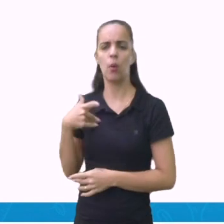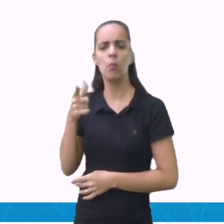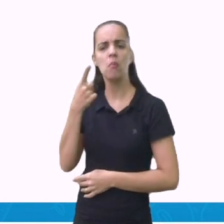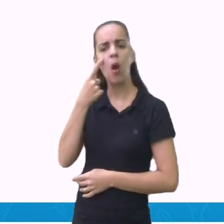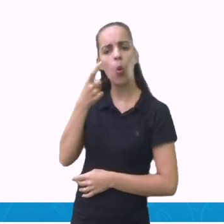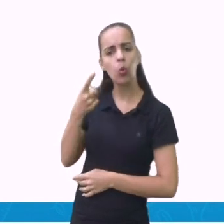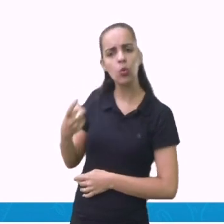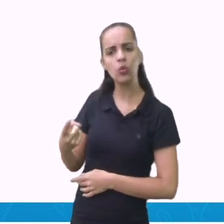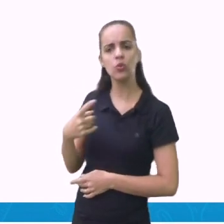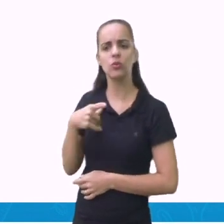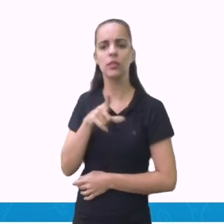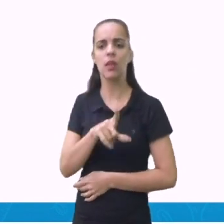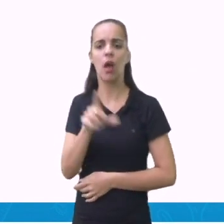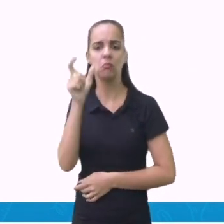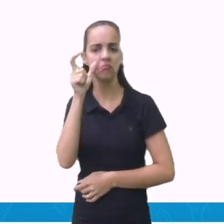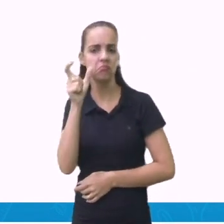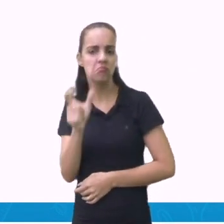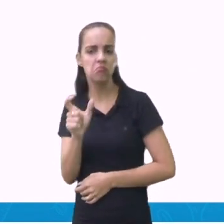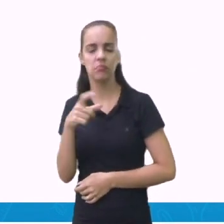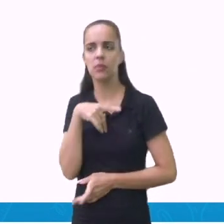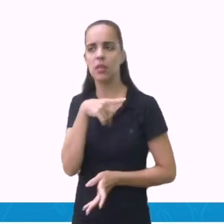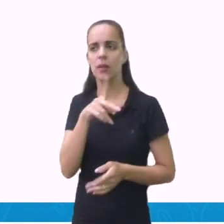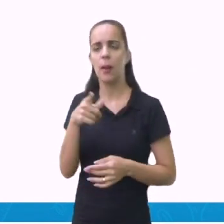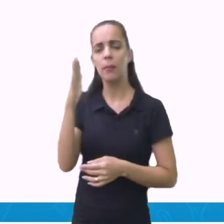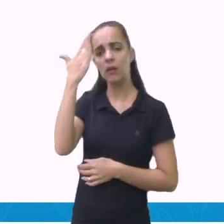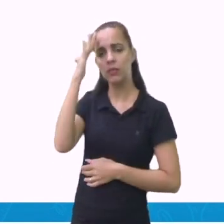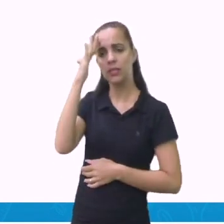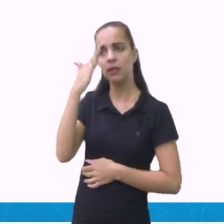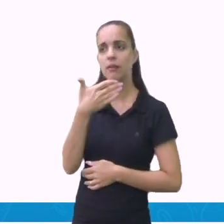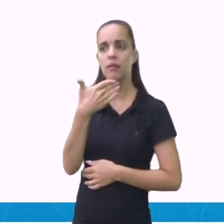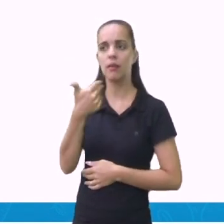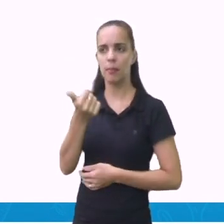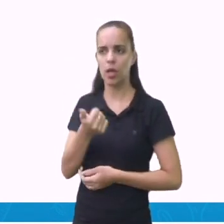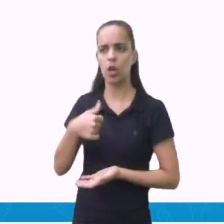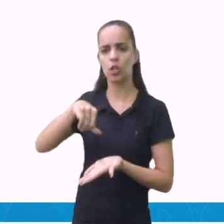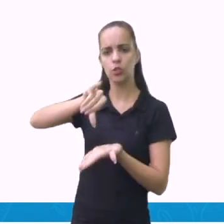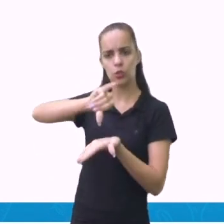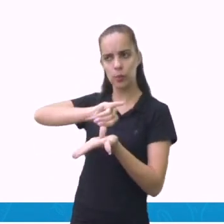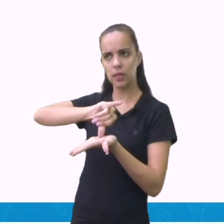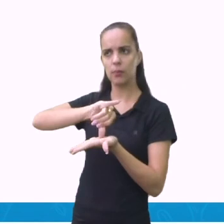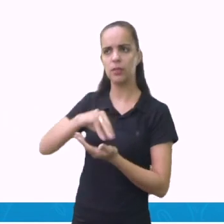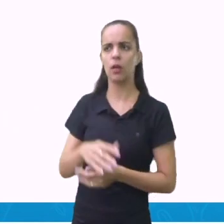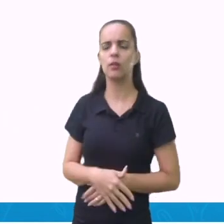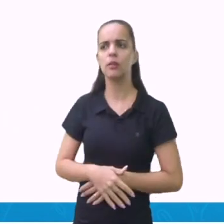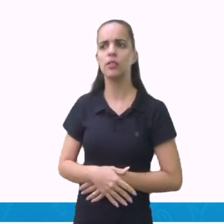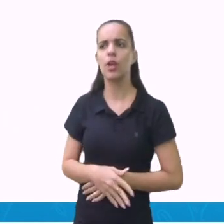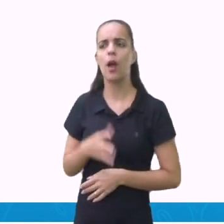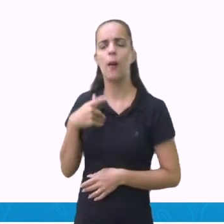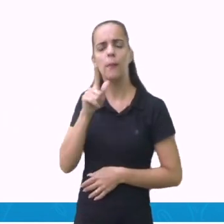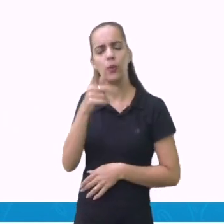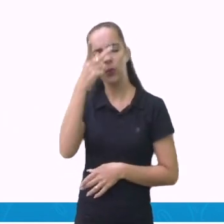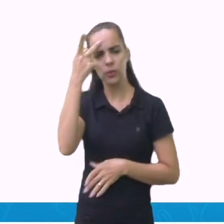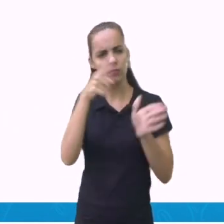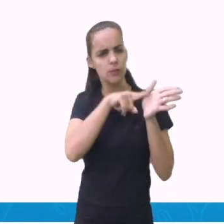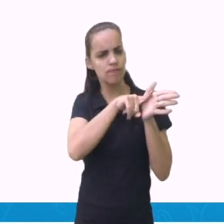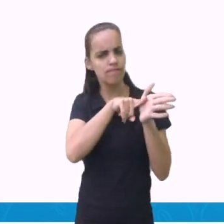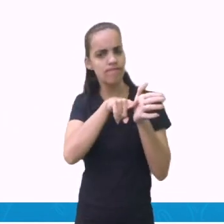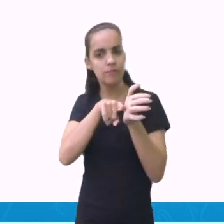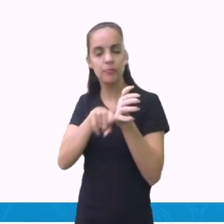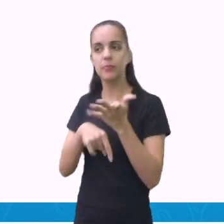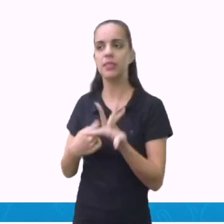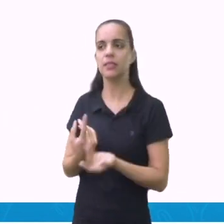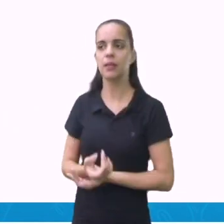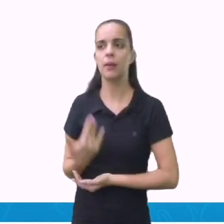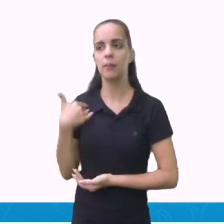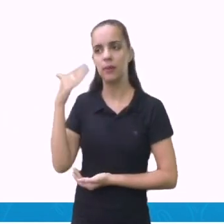curiosidade, se você quer conhecer, por exemplo, a capital dos Estados Unidos. Qual é a capital? Procura saber, procura investigar. Isso é